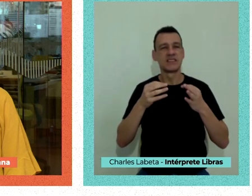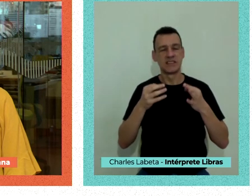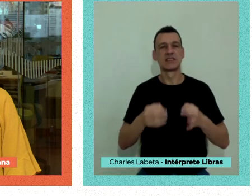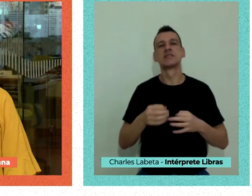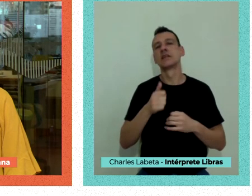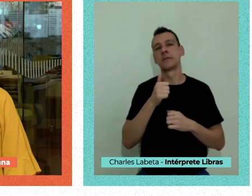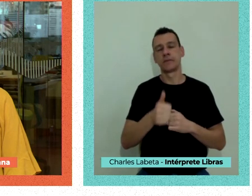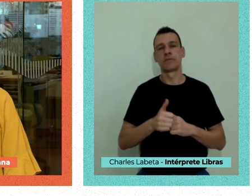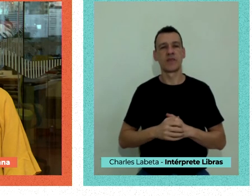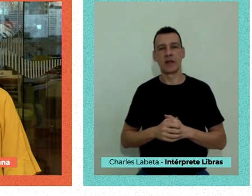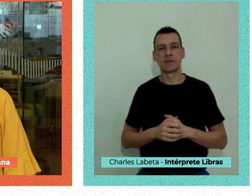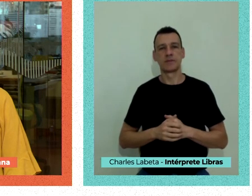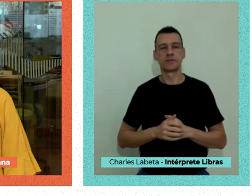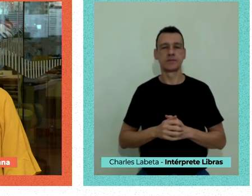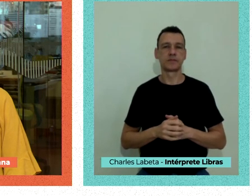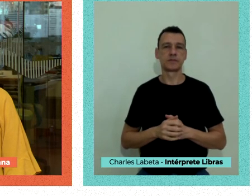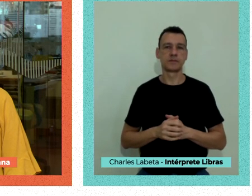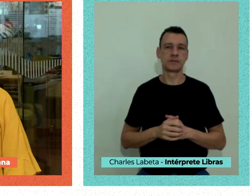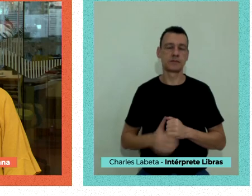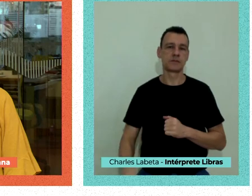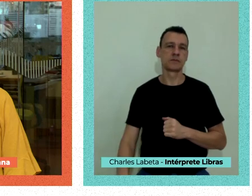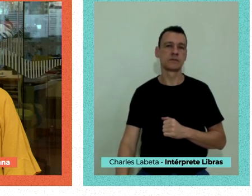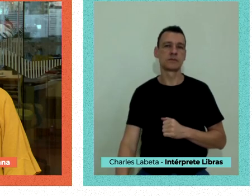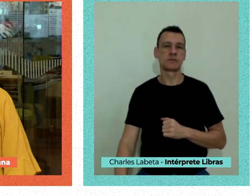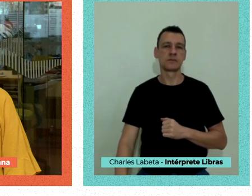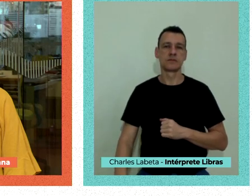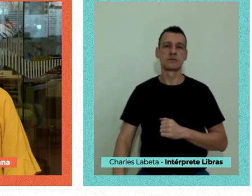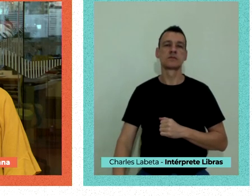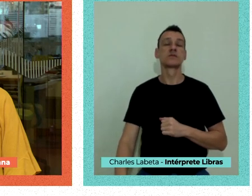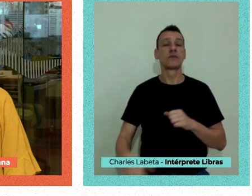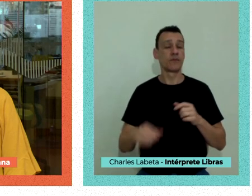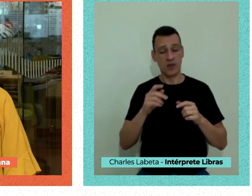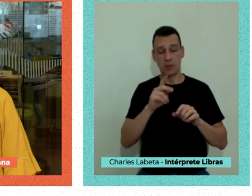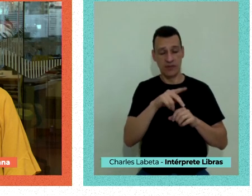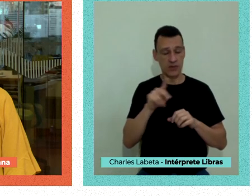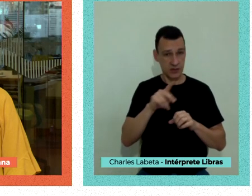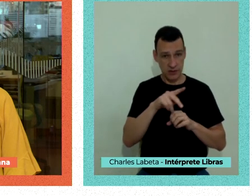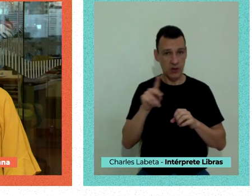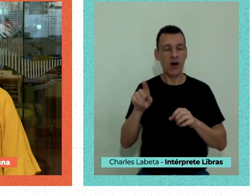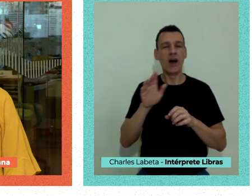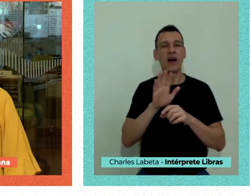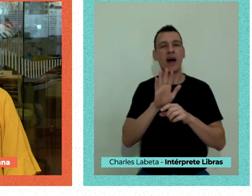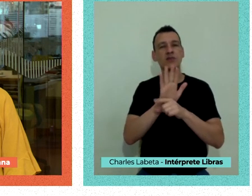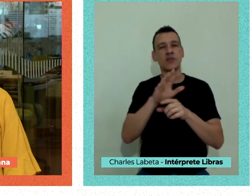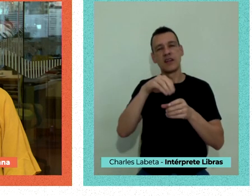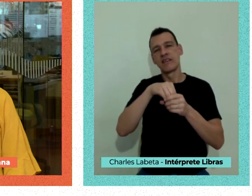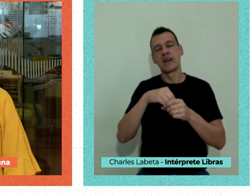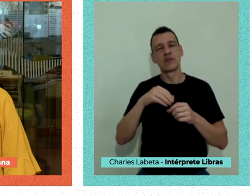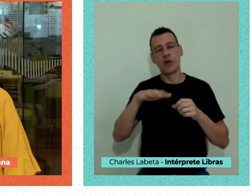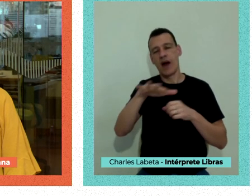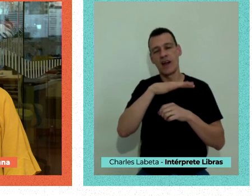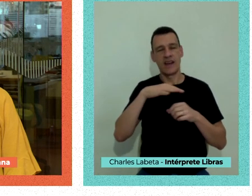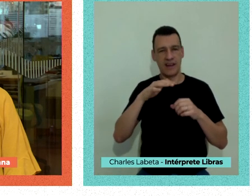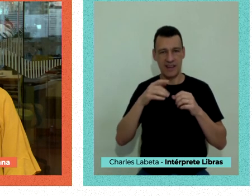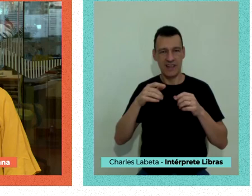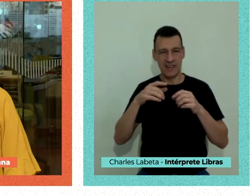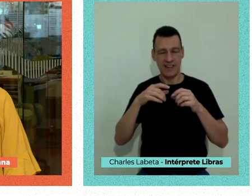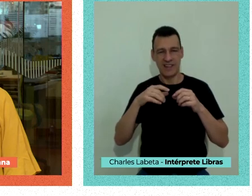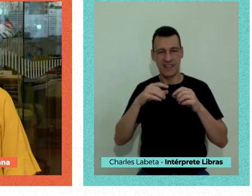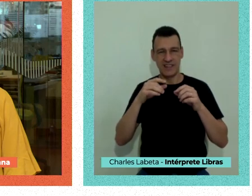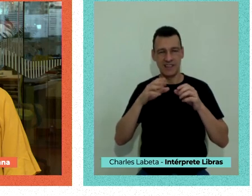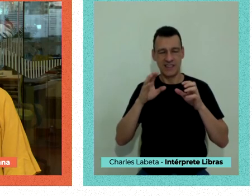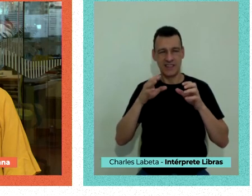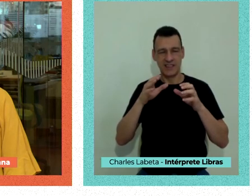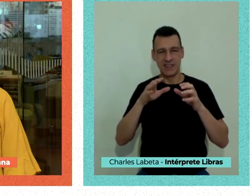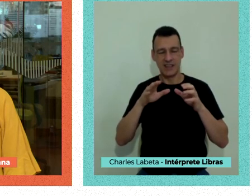especializado, o professor que atua na sala de recursos deve ser muito parceiro do professor da sala comum e de toda a